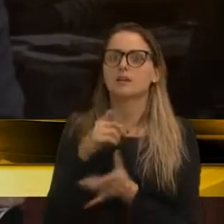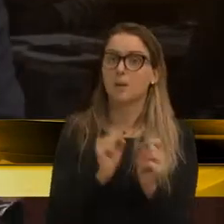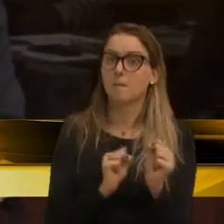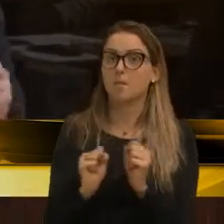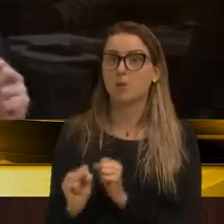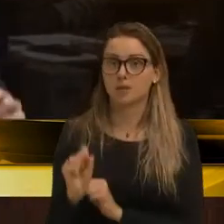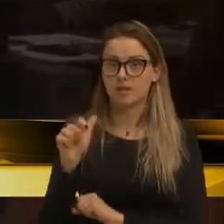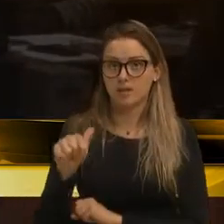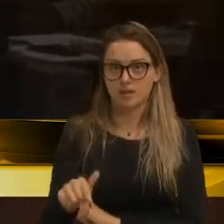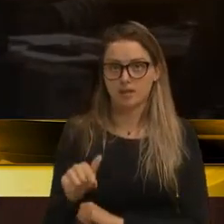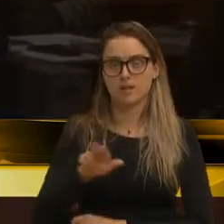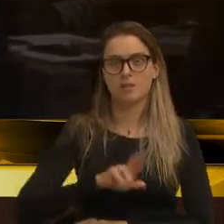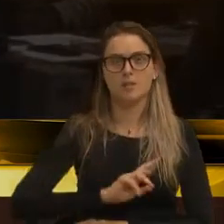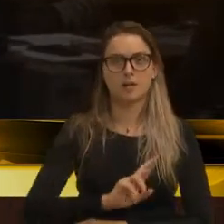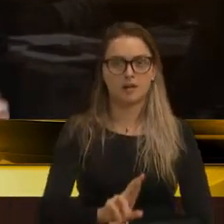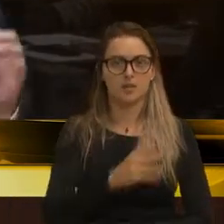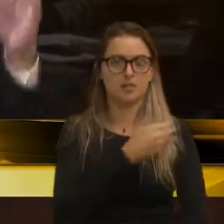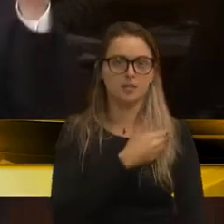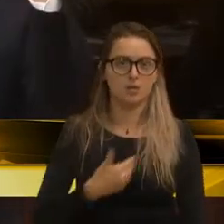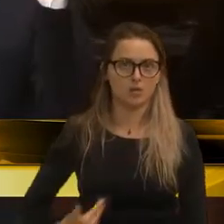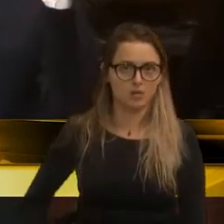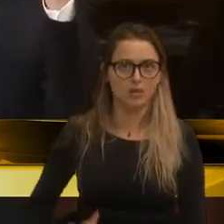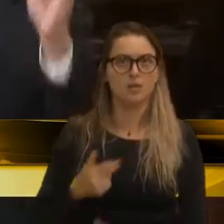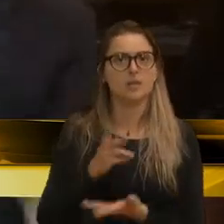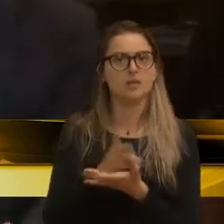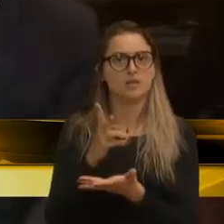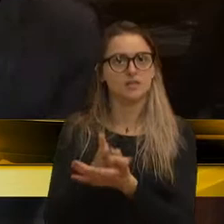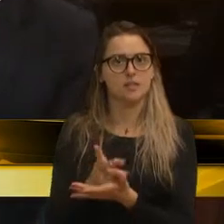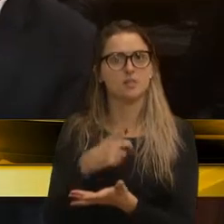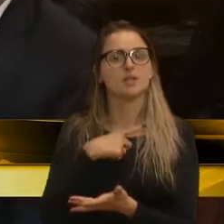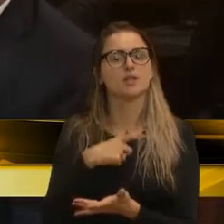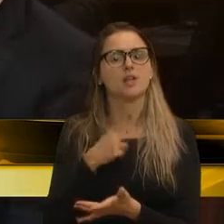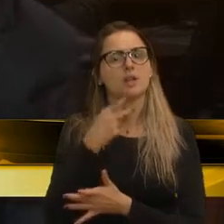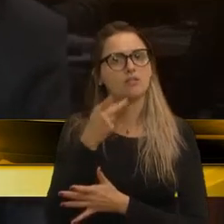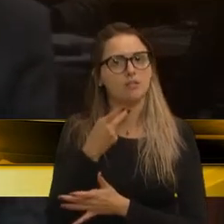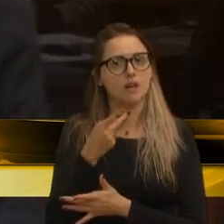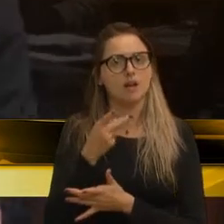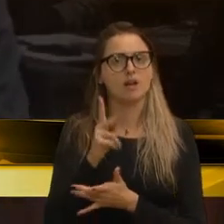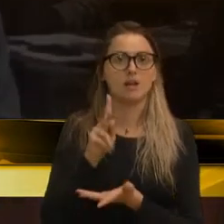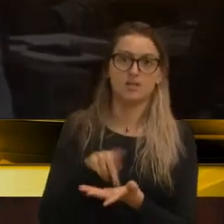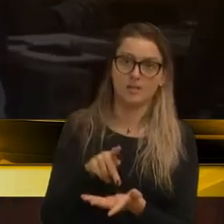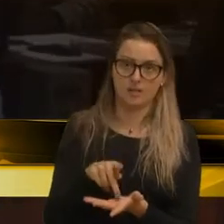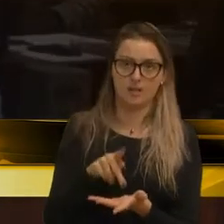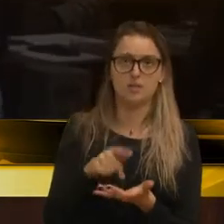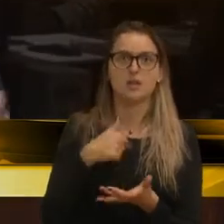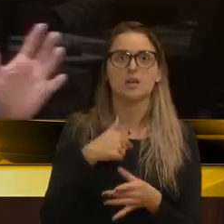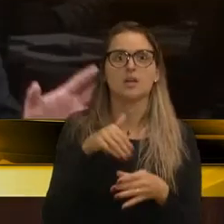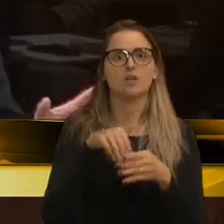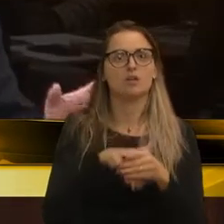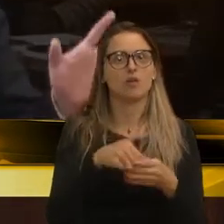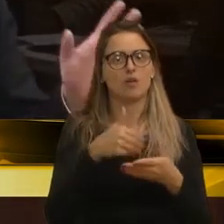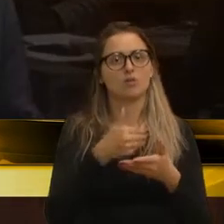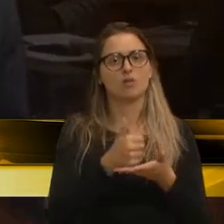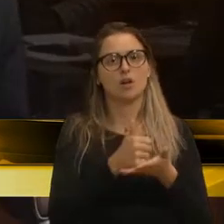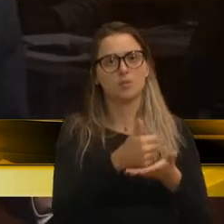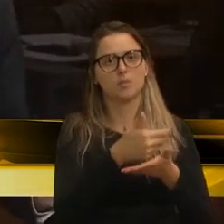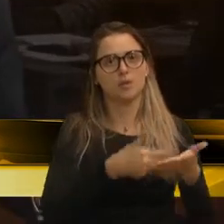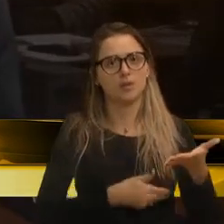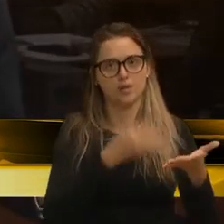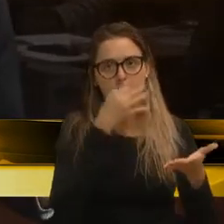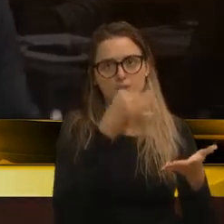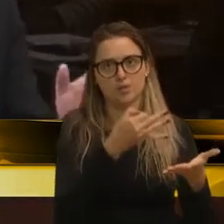nessa casa para falar pelo governo, e sempre que fala tem usado a sua seriedade. Eu vou votar pelo parecer pela